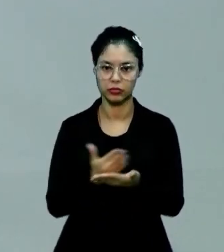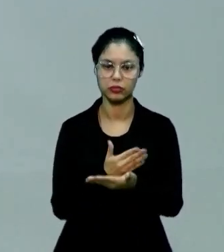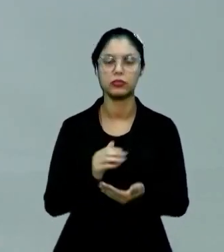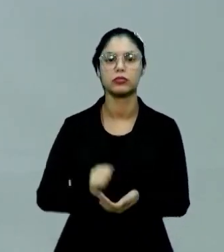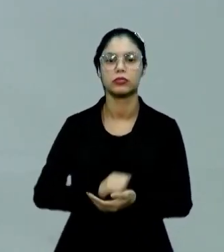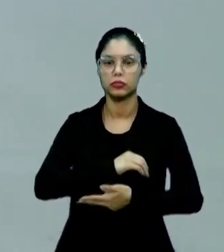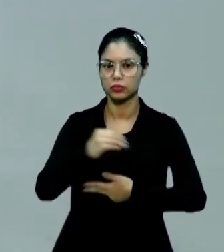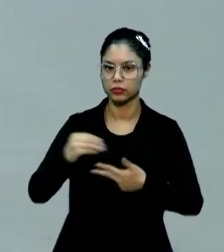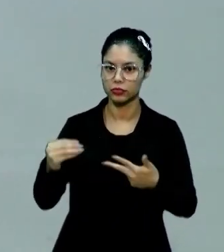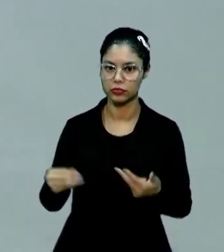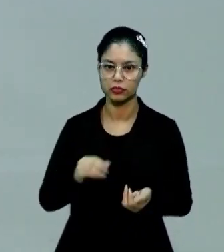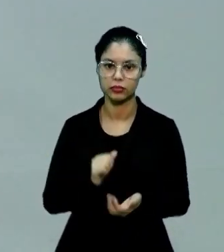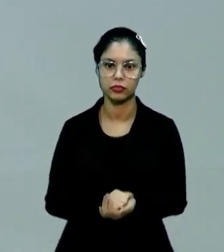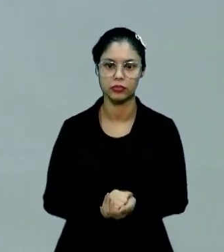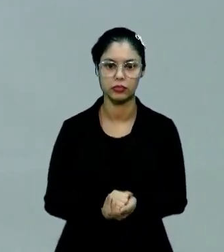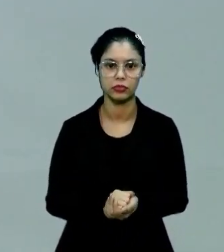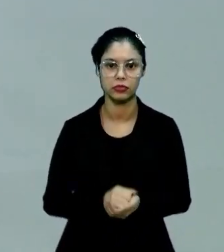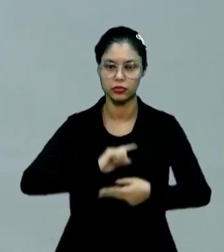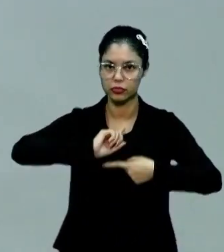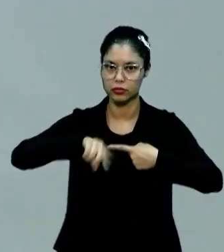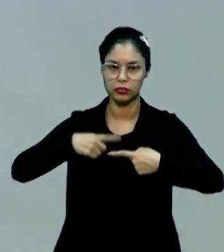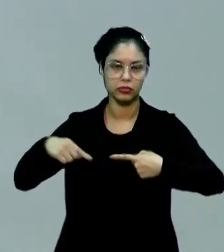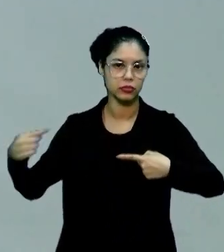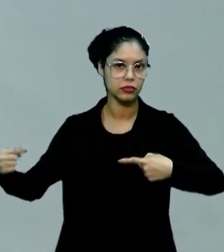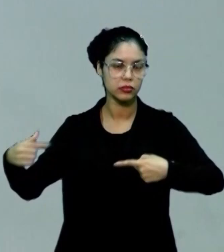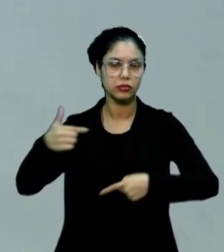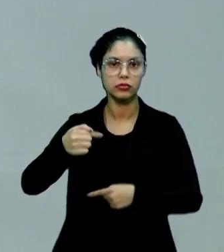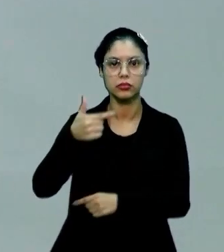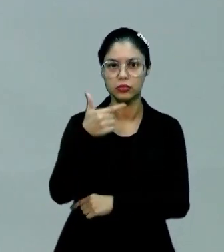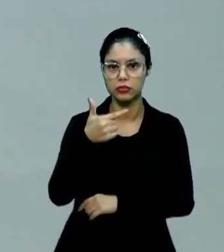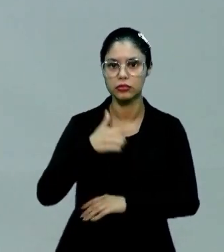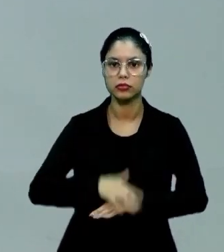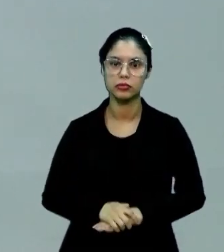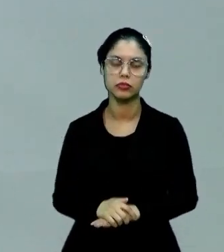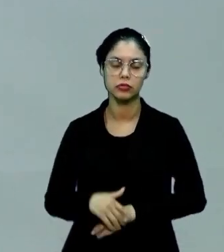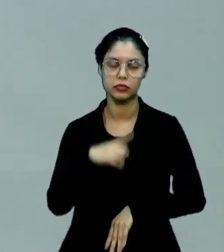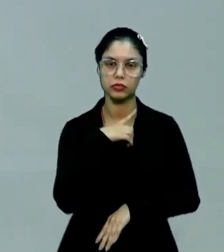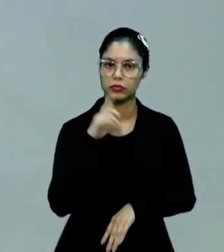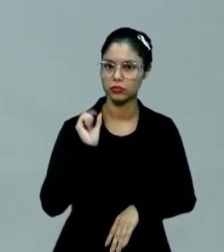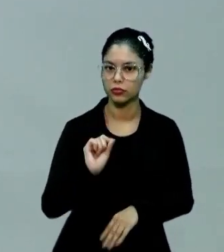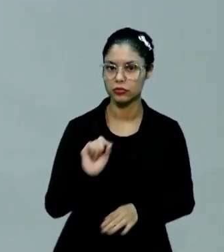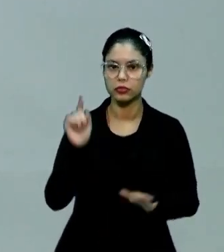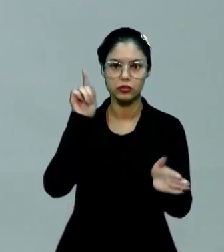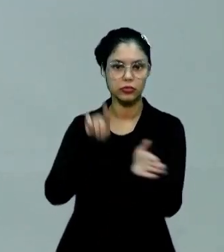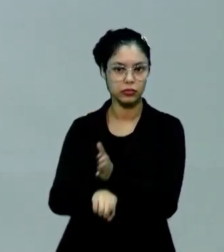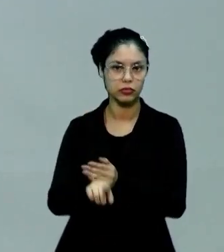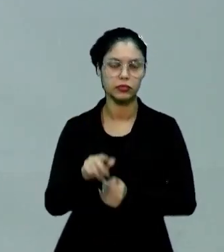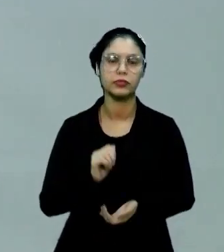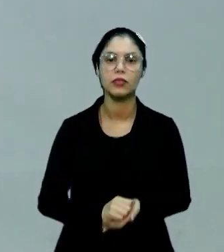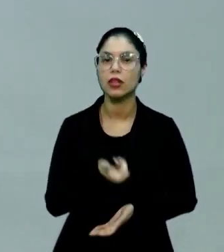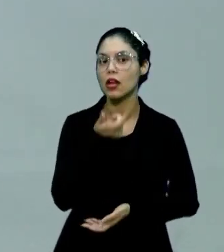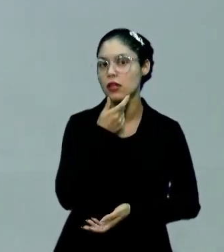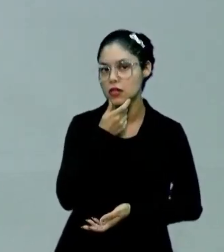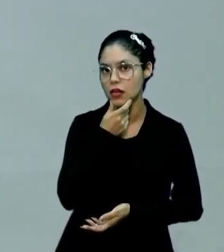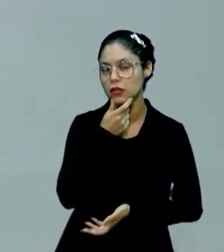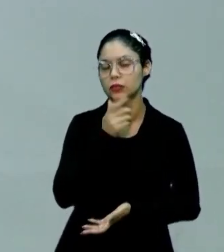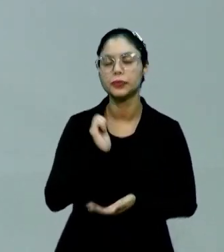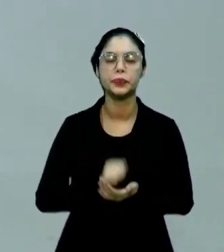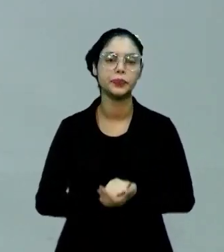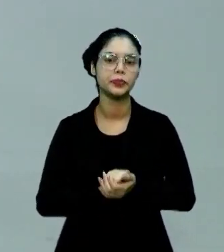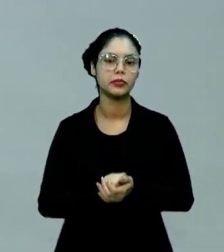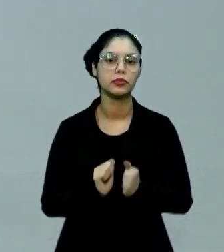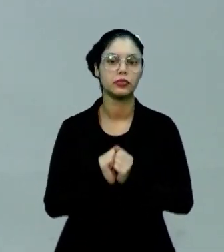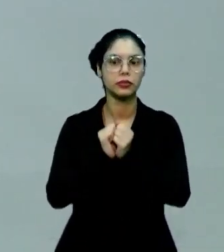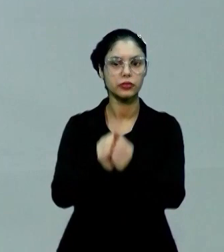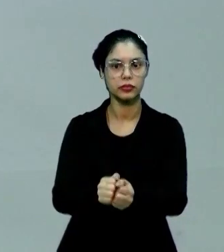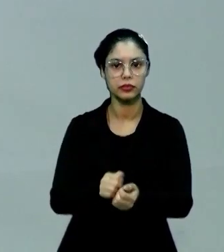ok? Você vai abrir na página 72. Nós temos as questões de língua inglesa e vocês vão acompanhar